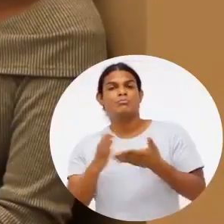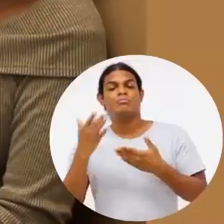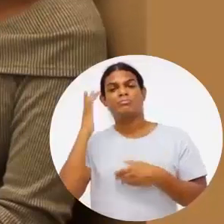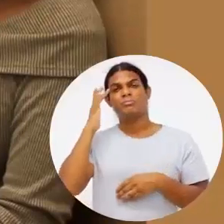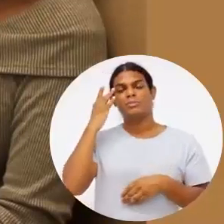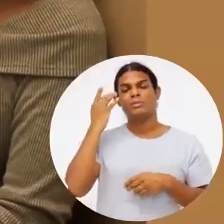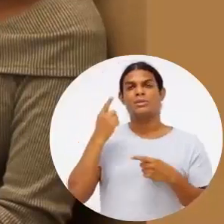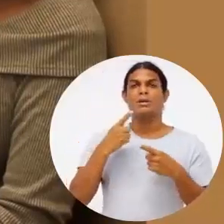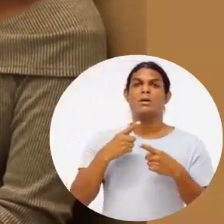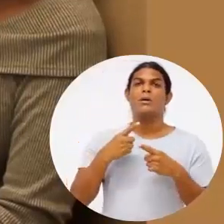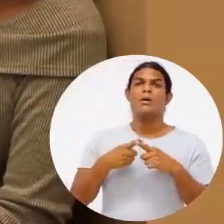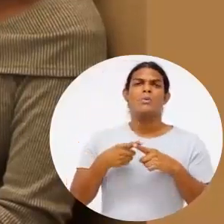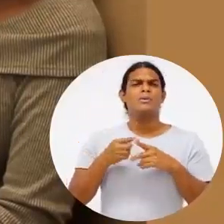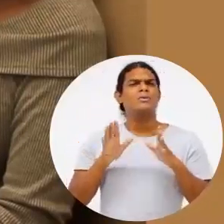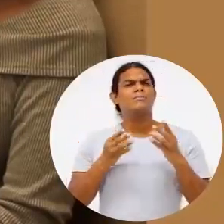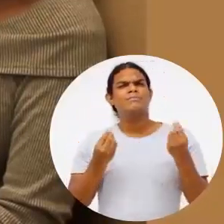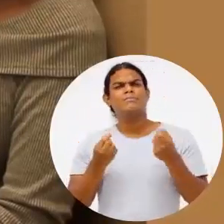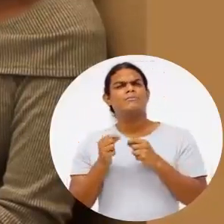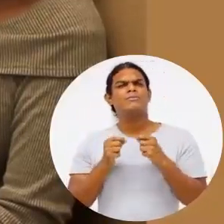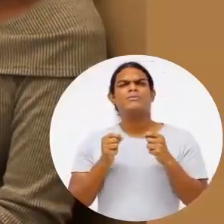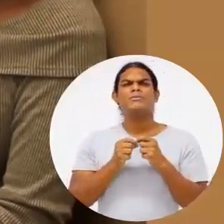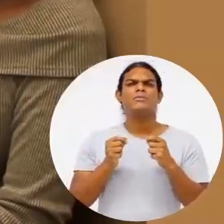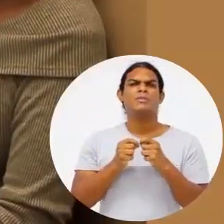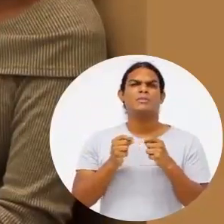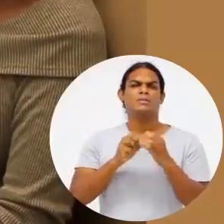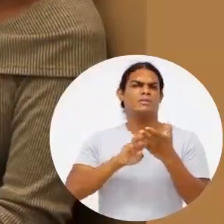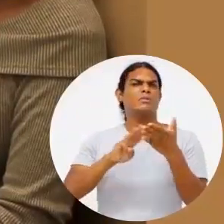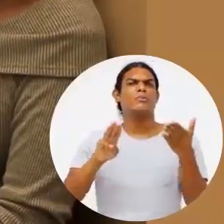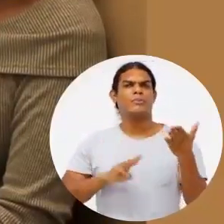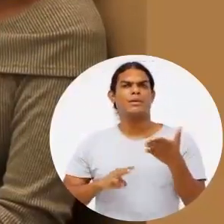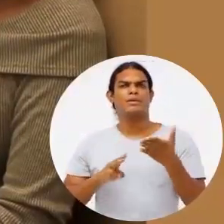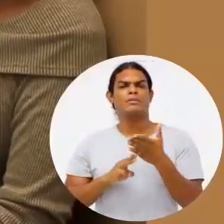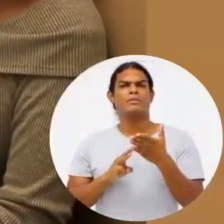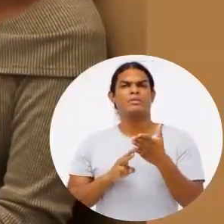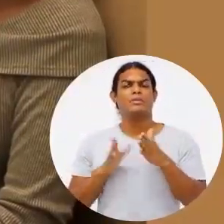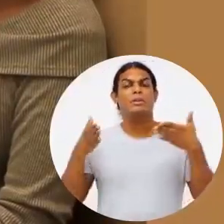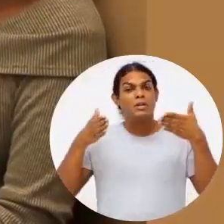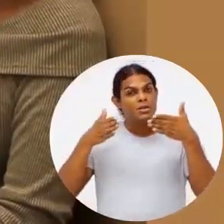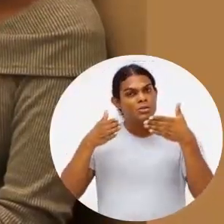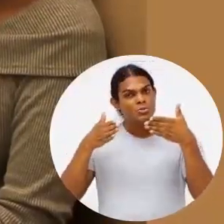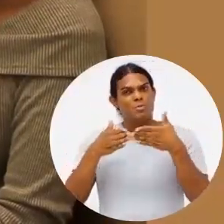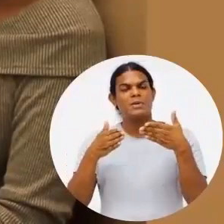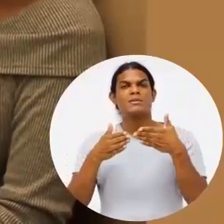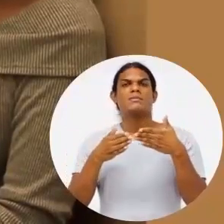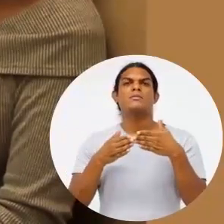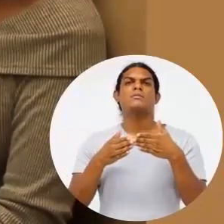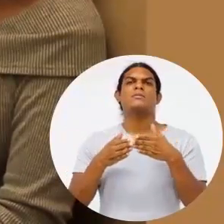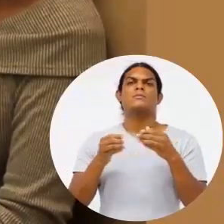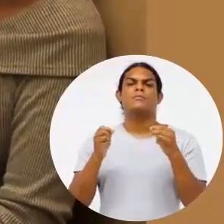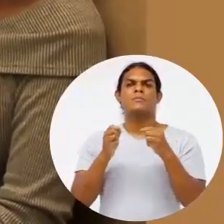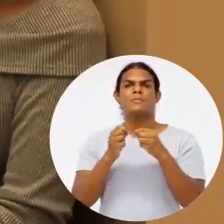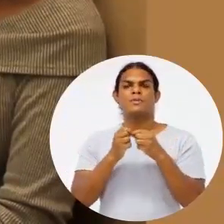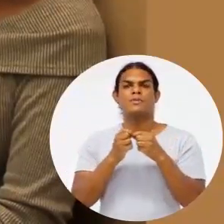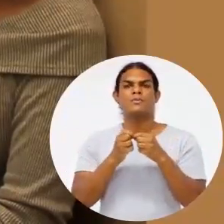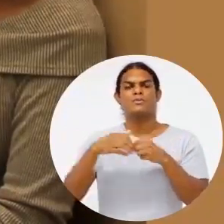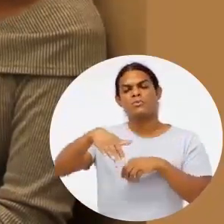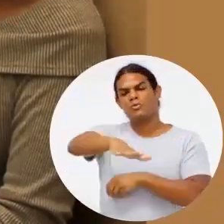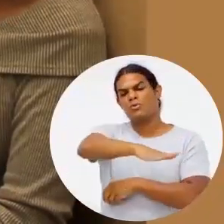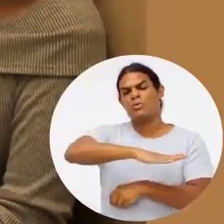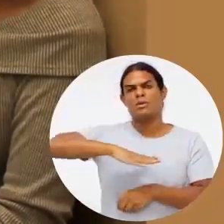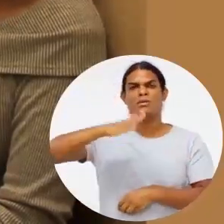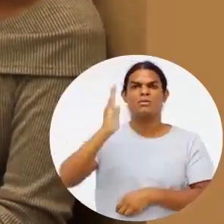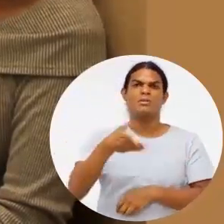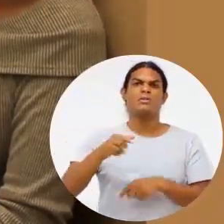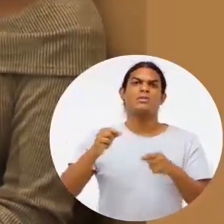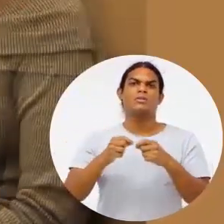pensar, por que não elaborar um método que seja especificamente pensado para o ambiente construído? E foi assim